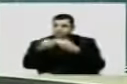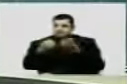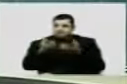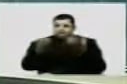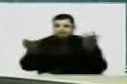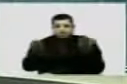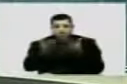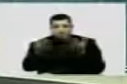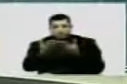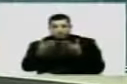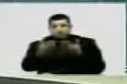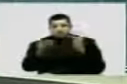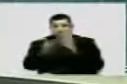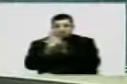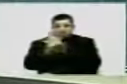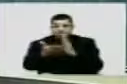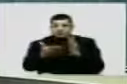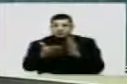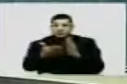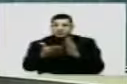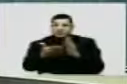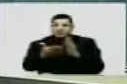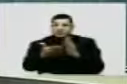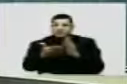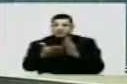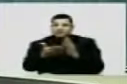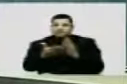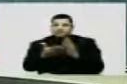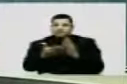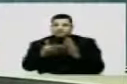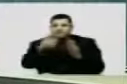que hoje dividem entre si